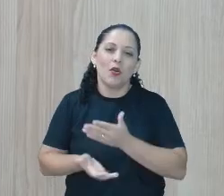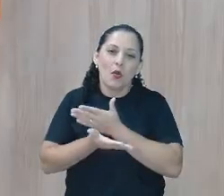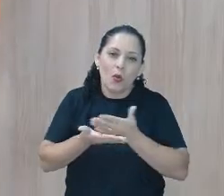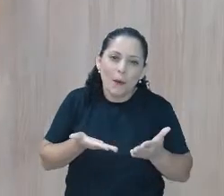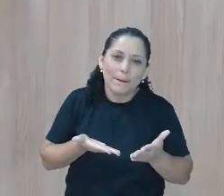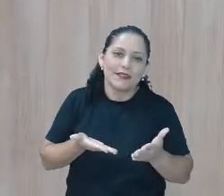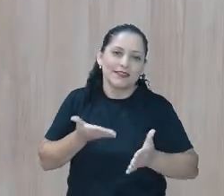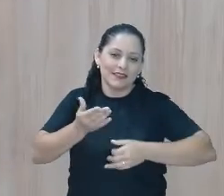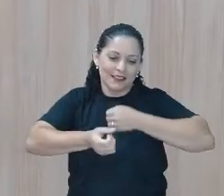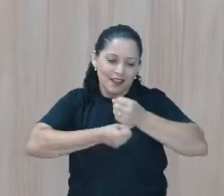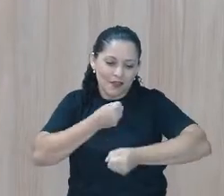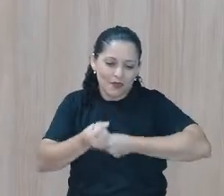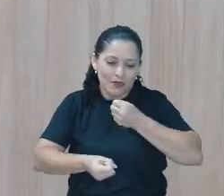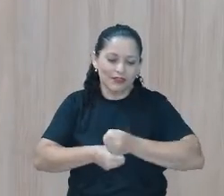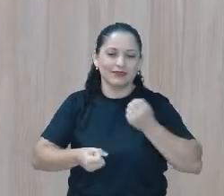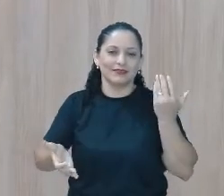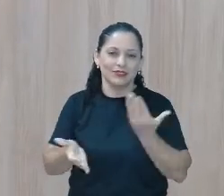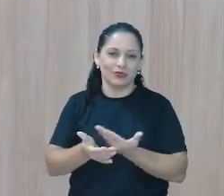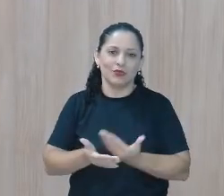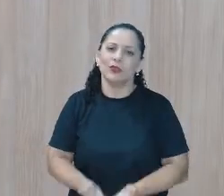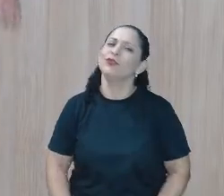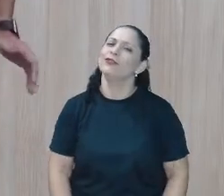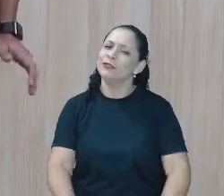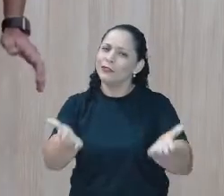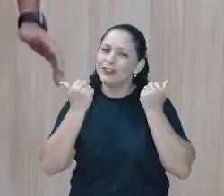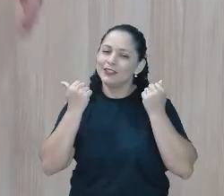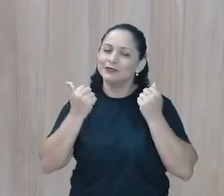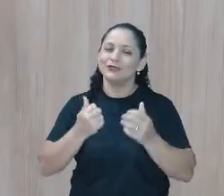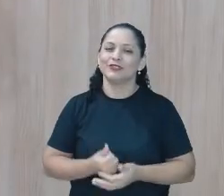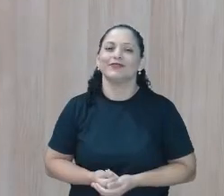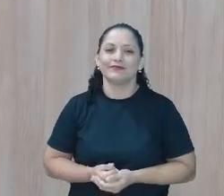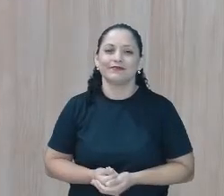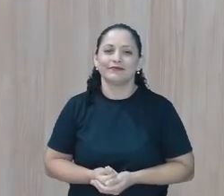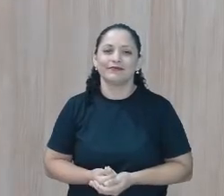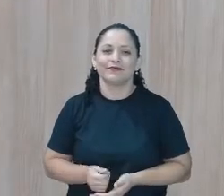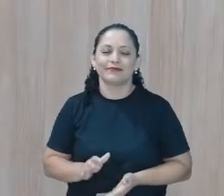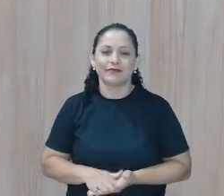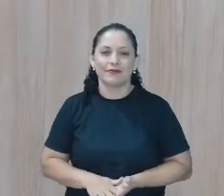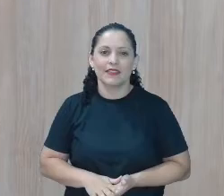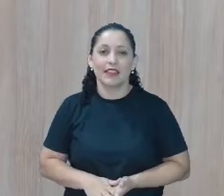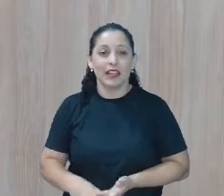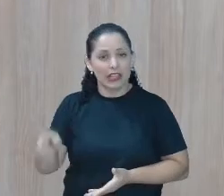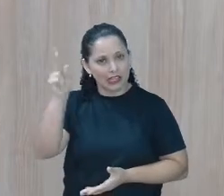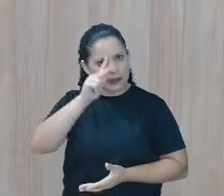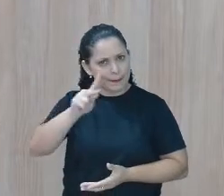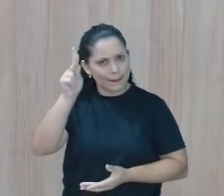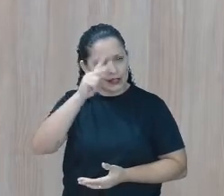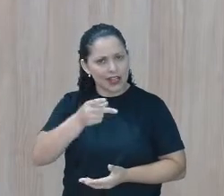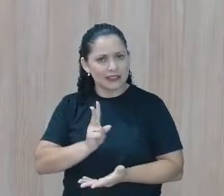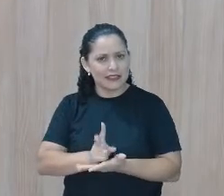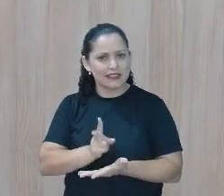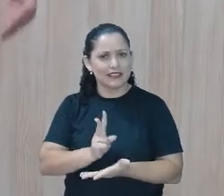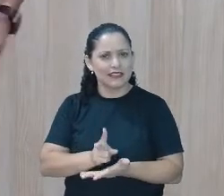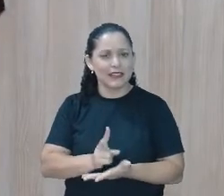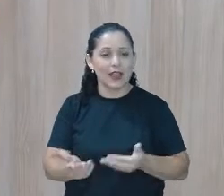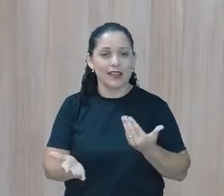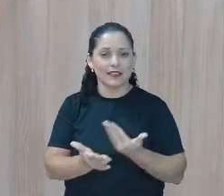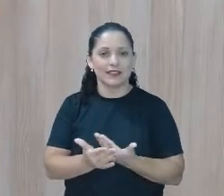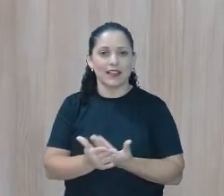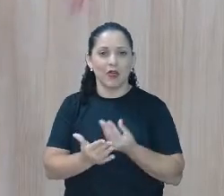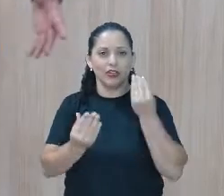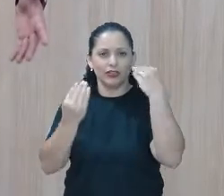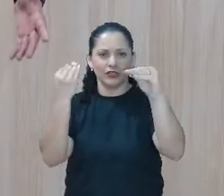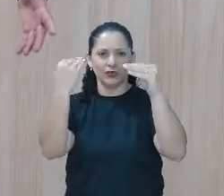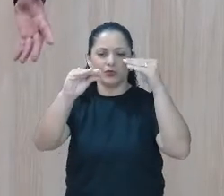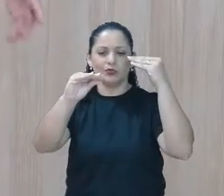letivo, mas vamos embora, vamos dando continuidade. Lembre-se, essas aulas aqui sempre vão ser postadas lá no